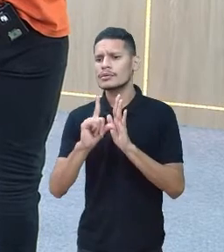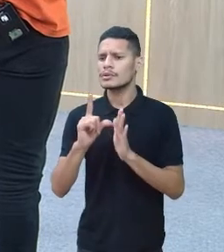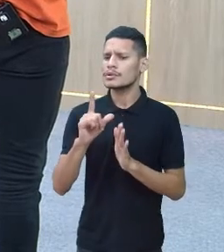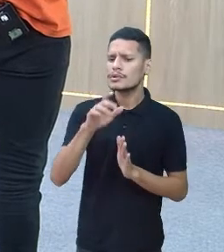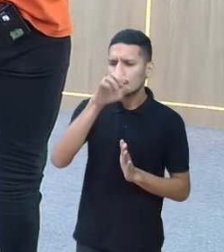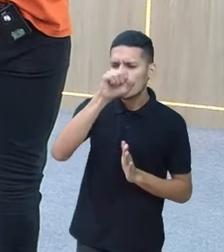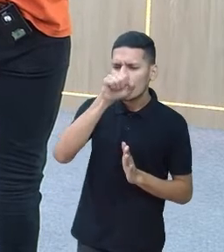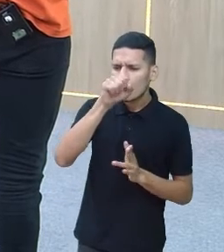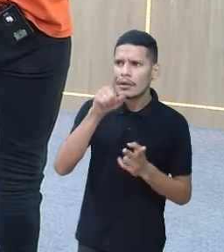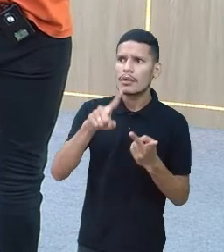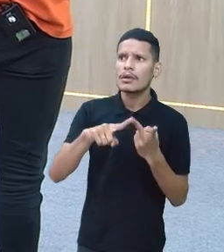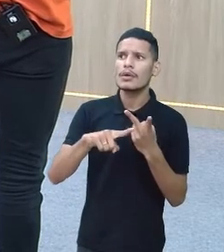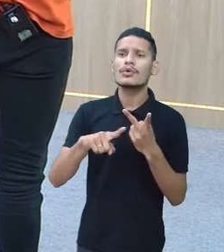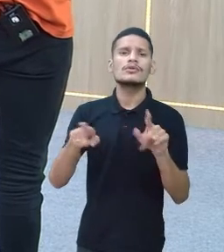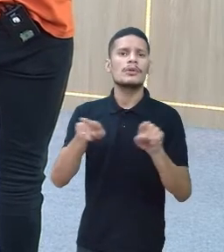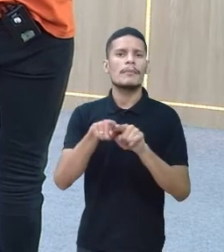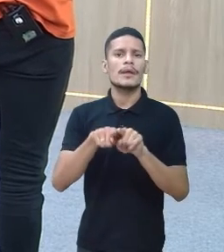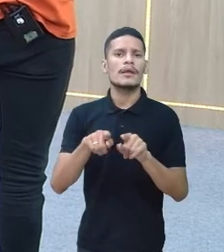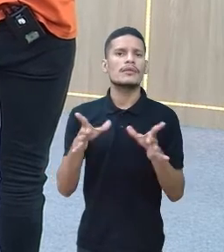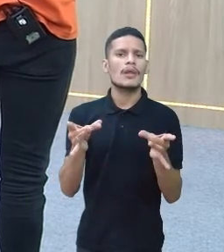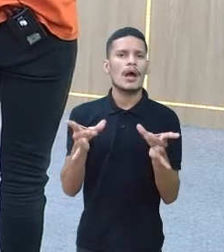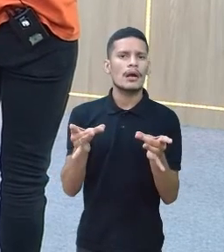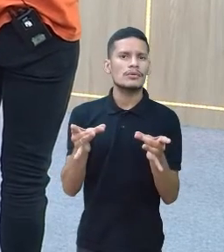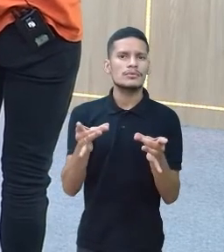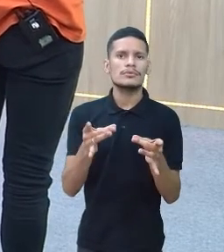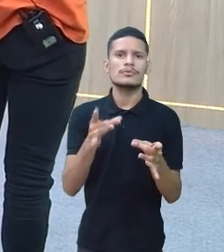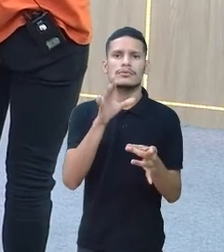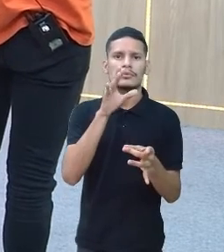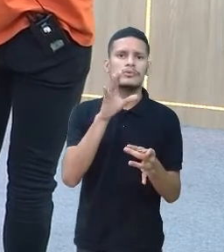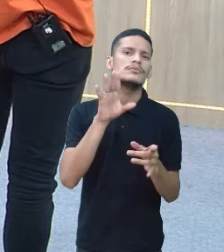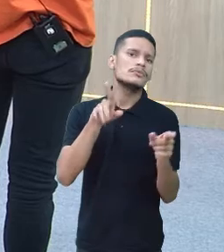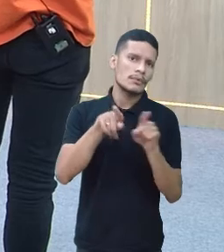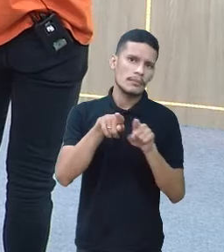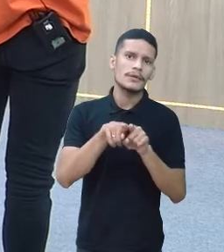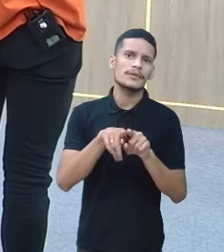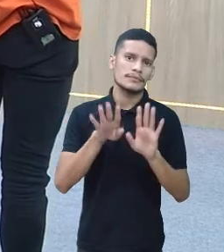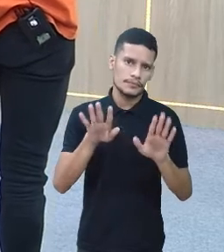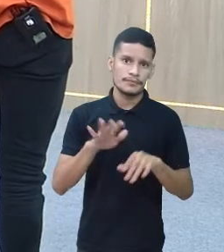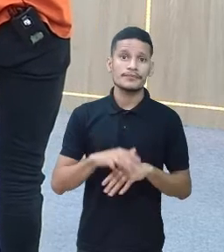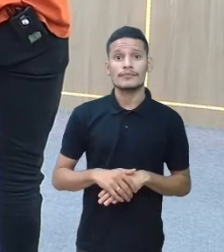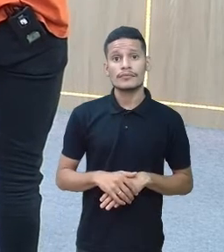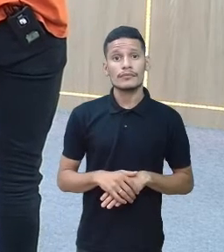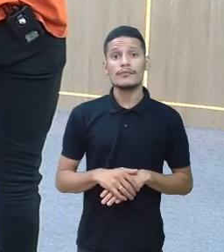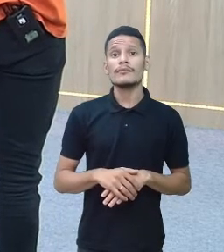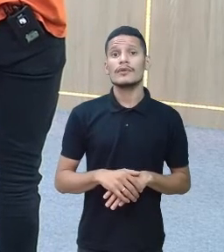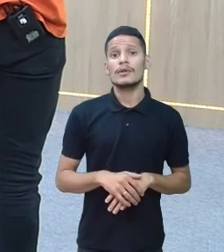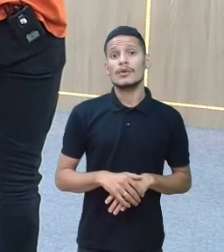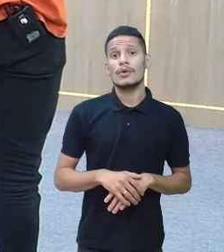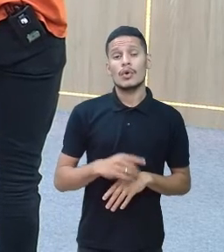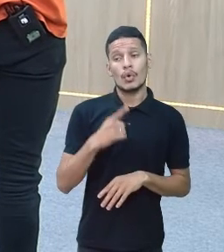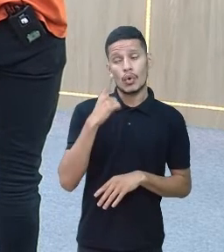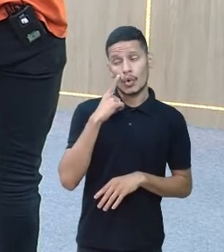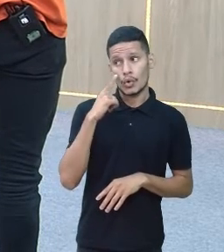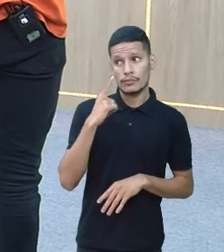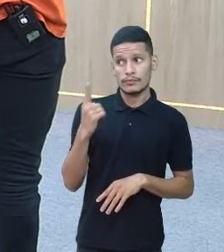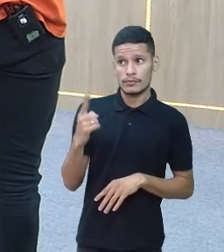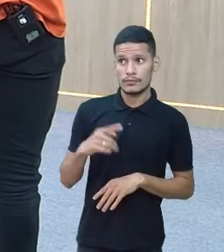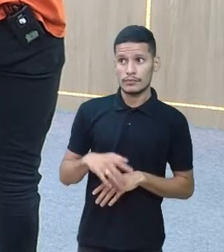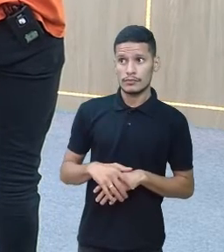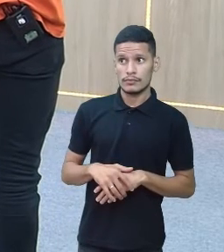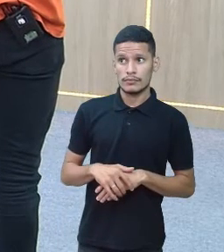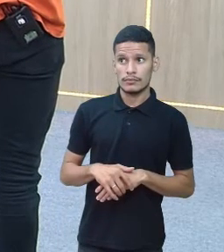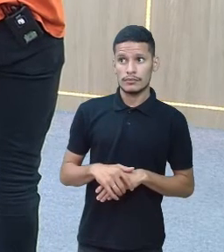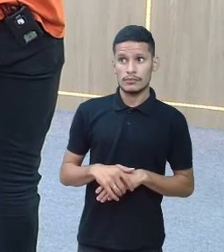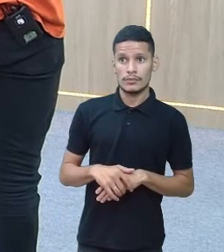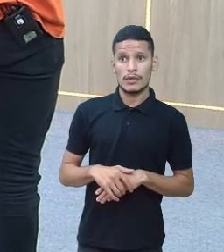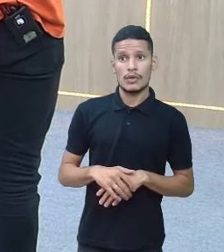do tato. A gente sempre olha primeiro, é a nossa primeira reação, assim, né? Naturalmente. Ô, Heleno, tu acha que tu tá